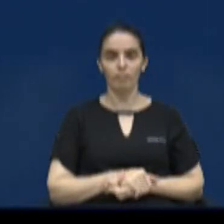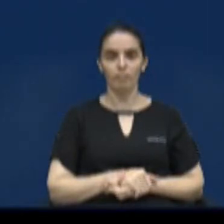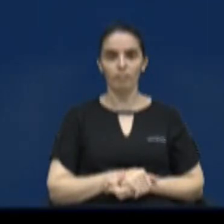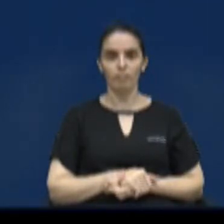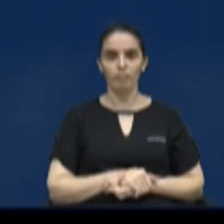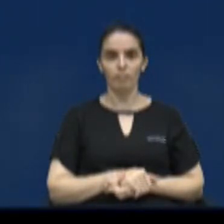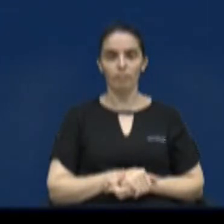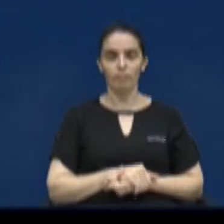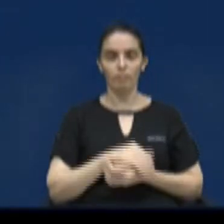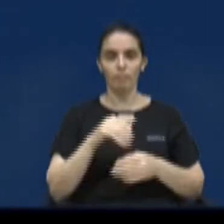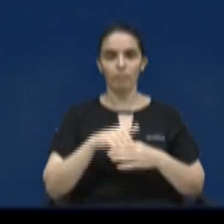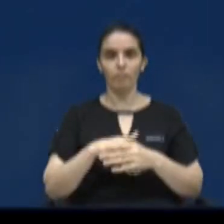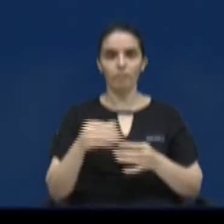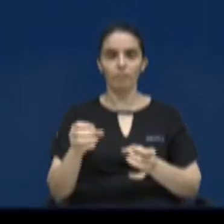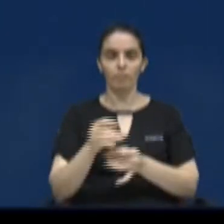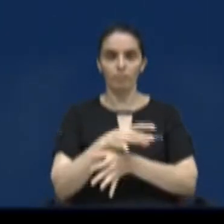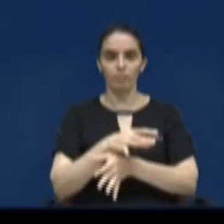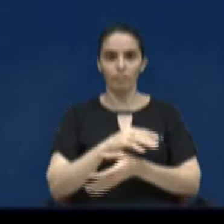Está encerrada a votação.